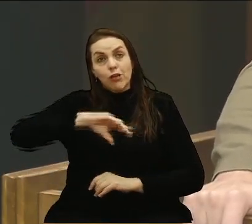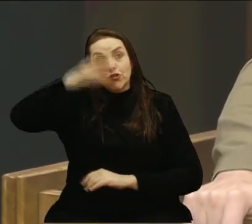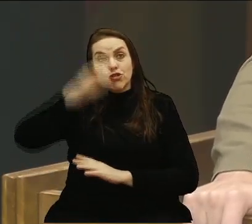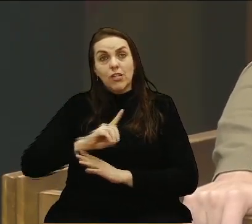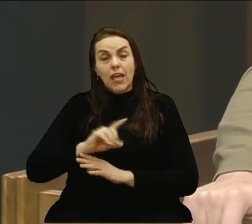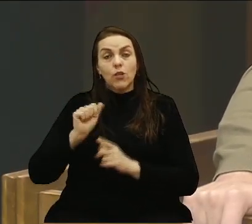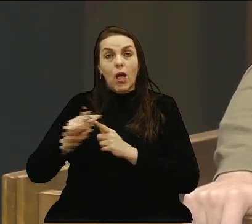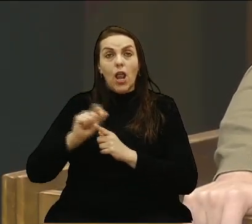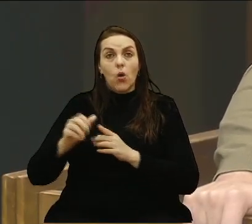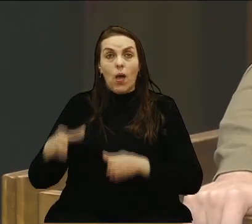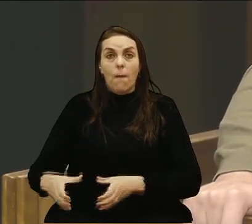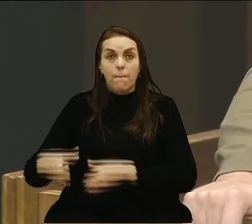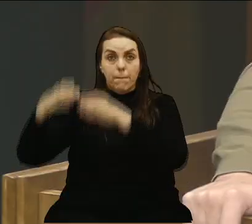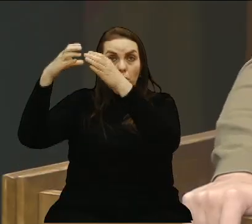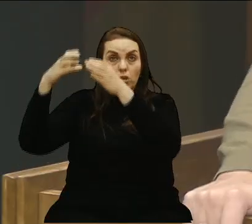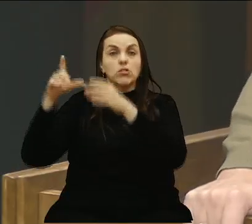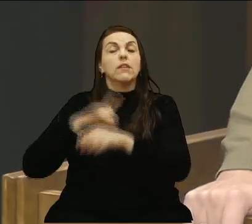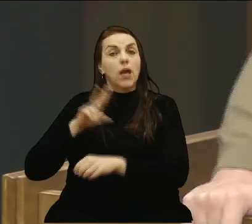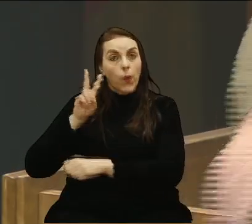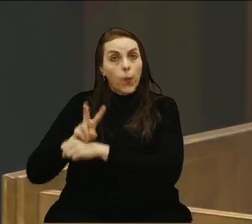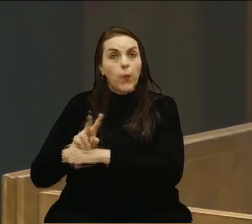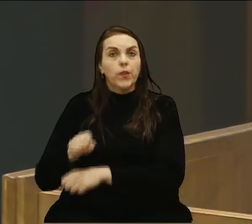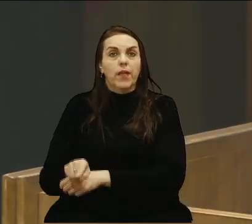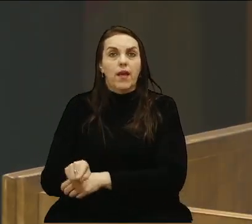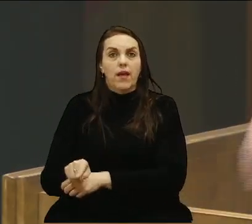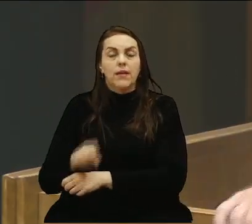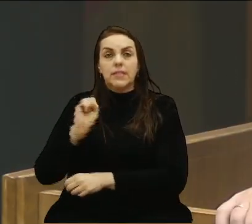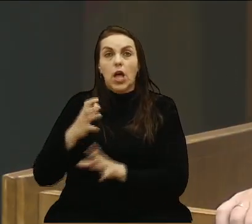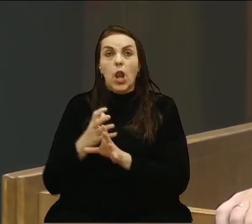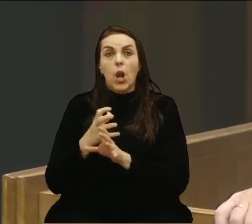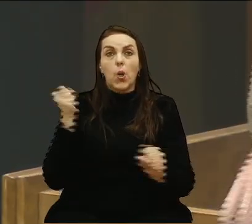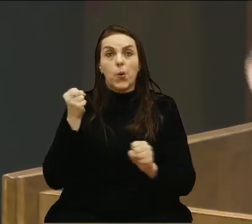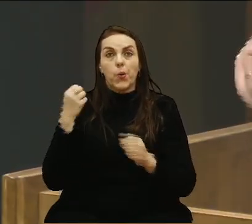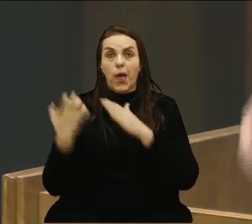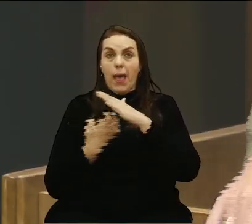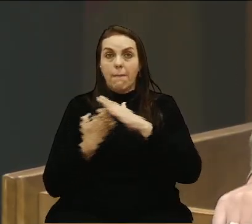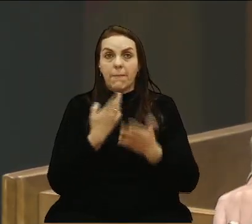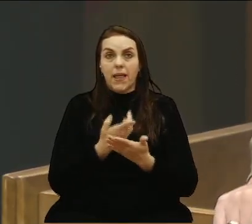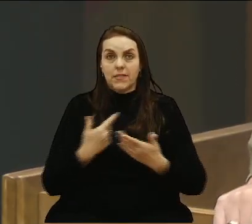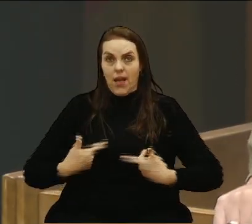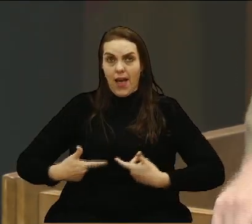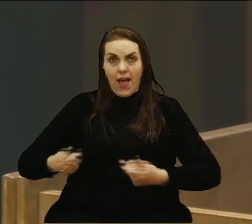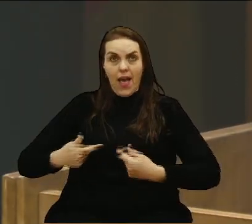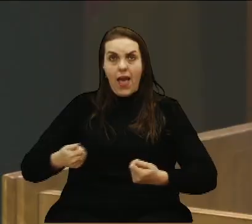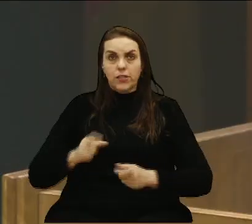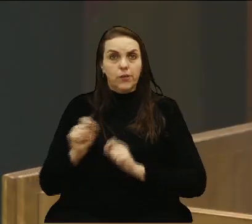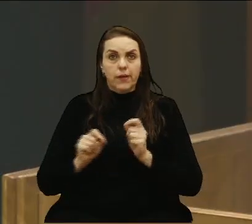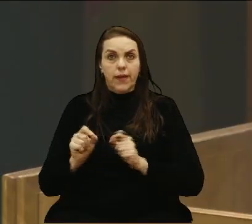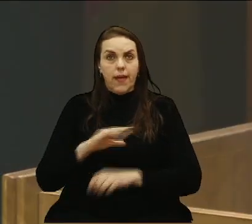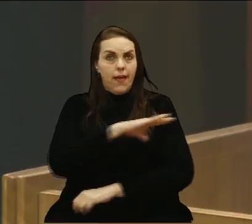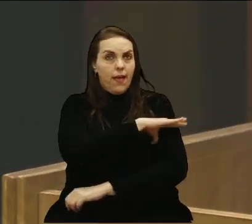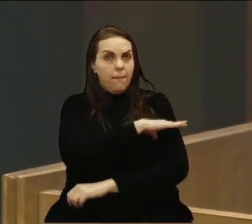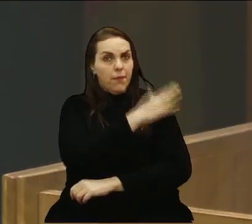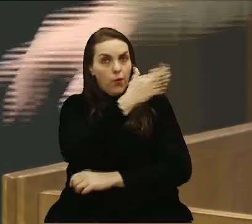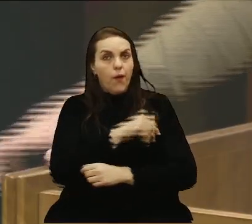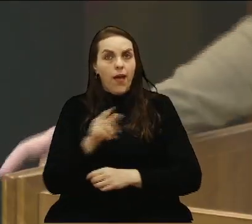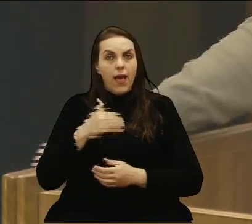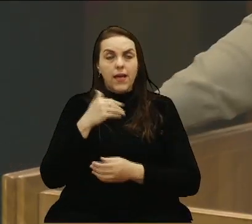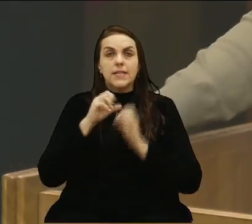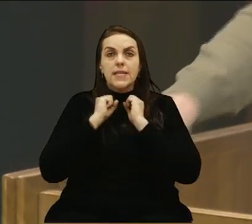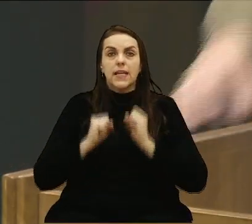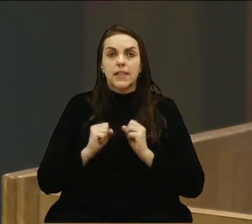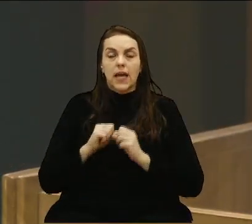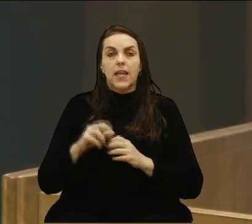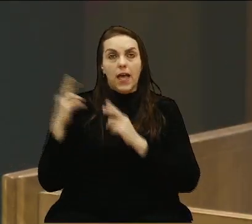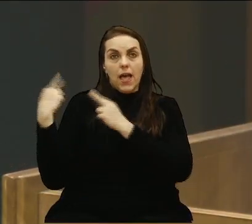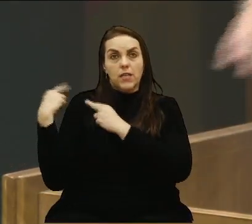tem que minimamente cuidar. Senão o lucro é da empresa e o custo, vereador Ramon, é da secretaria que é responsável por fazer a coleta